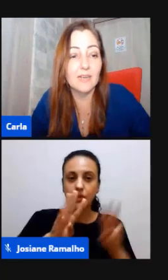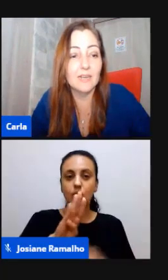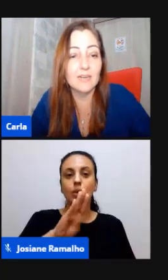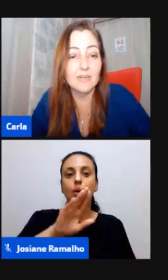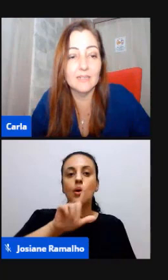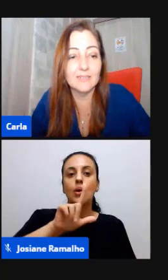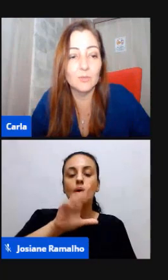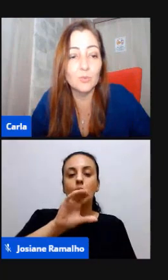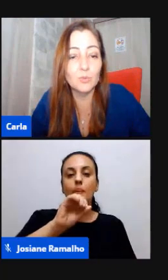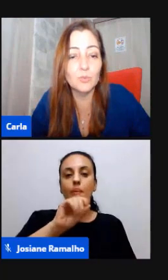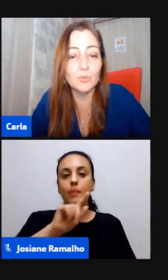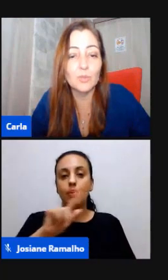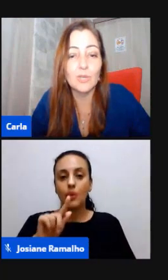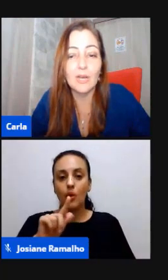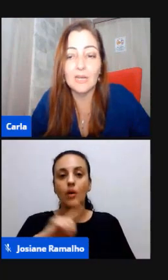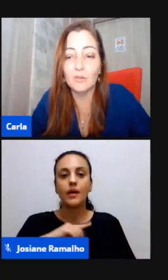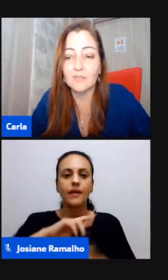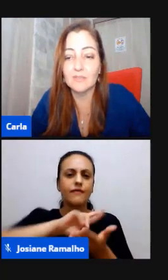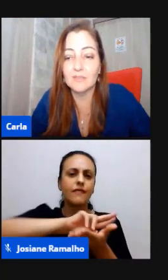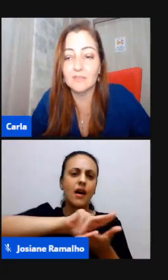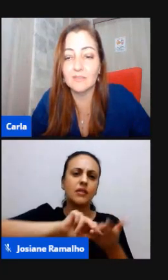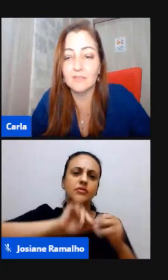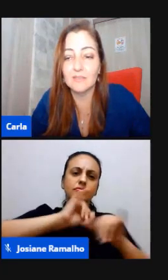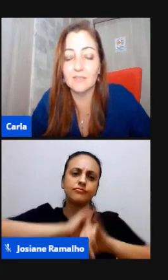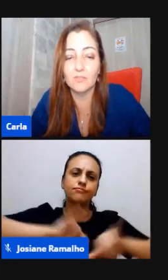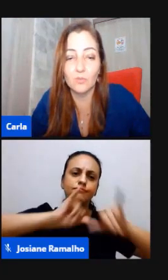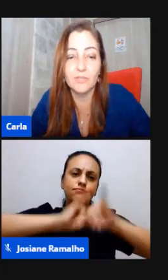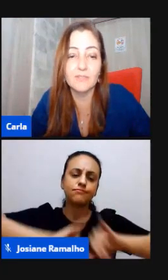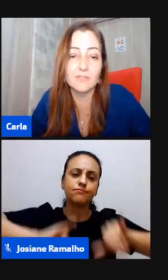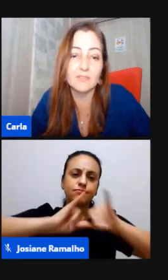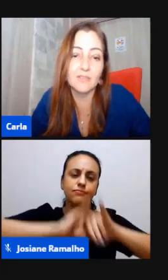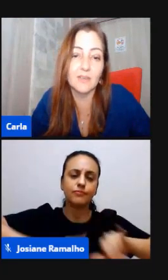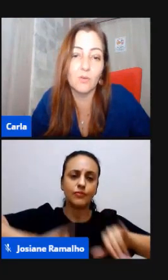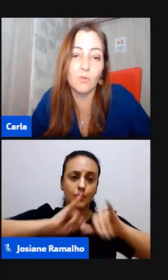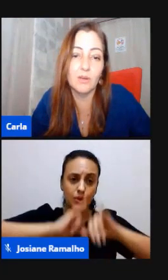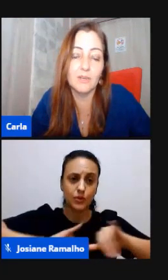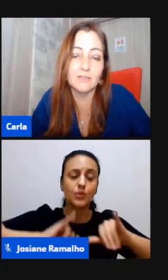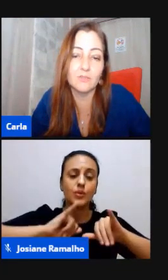pertinentes a tudo, a nossas